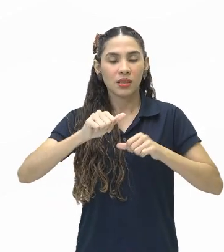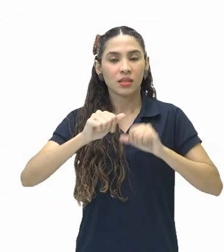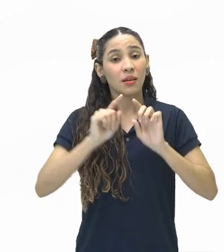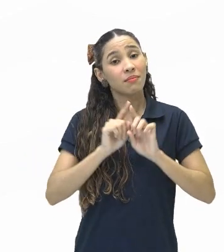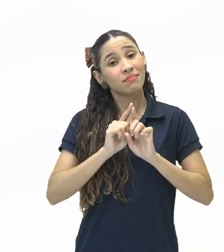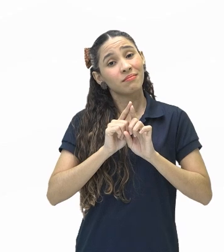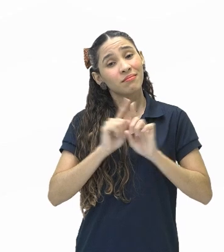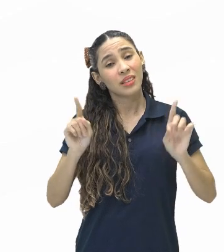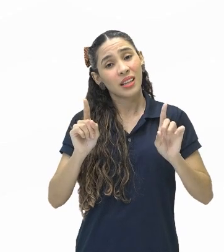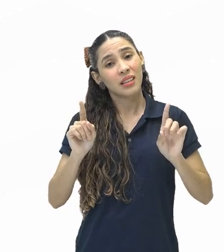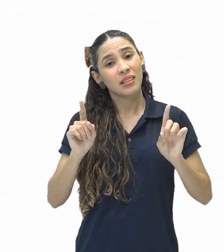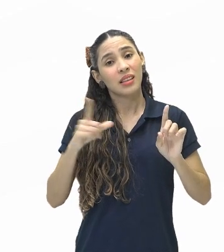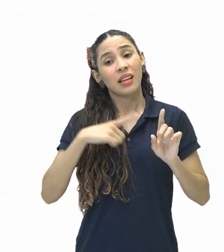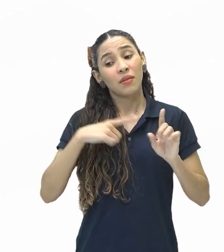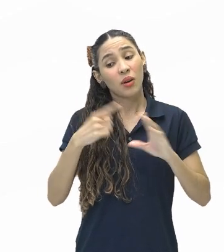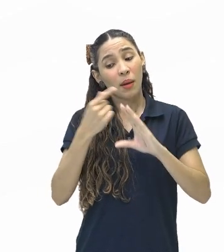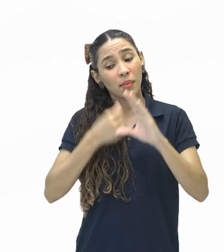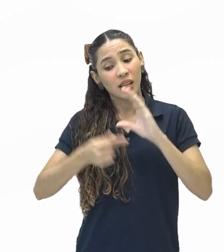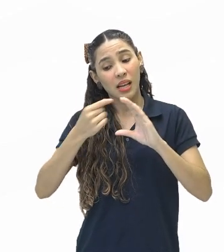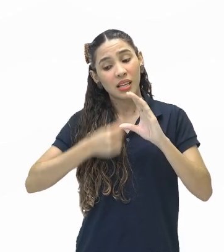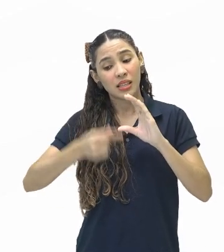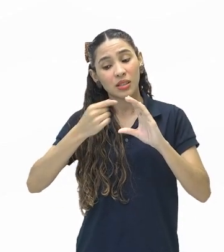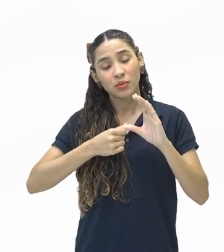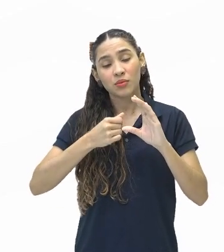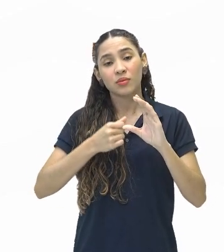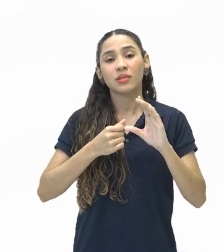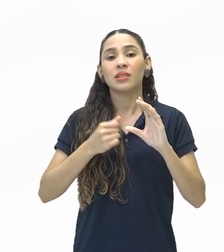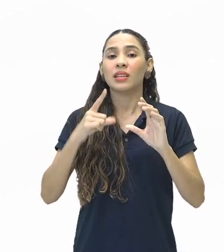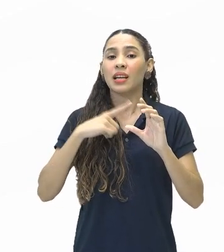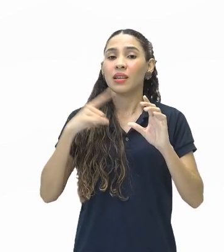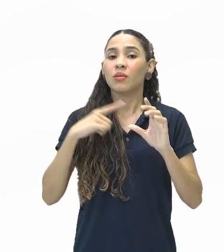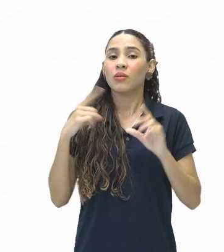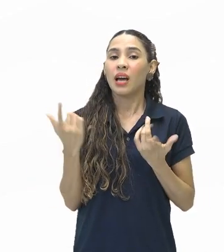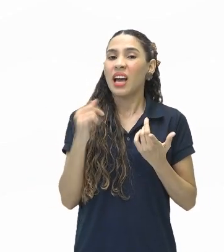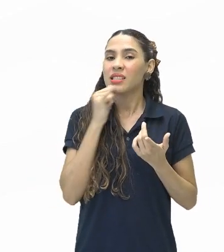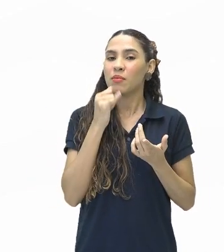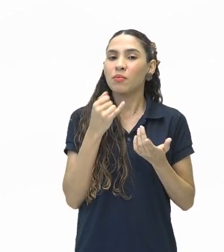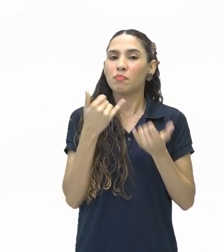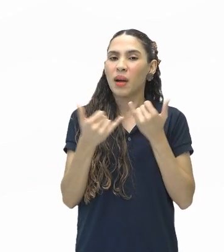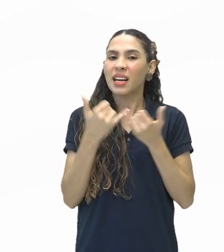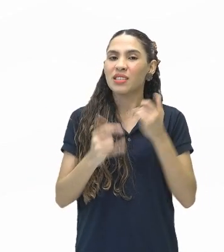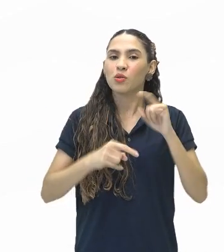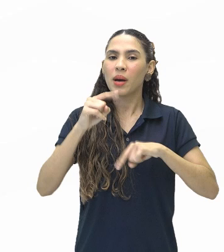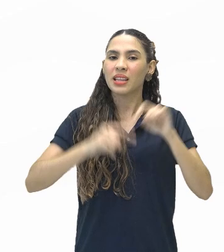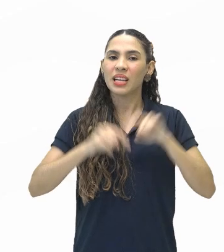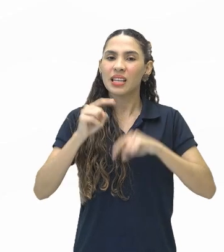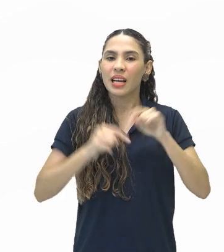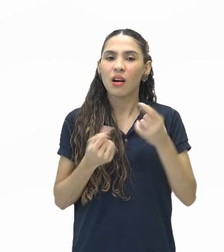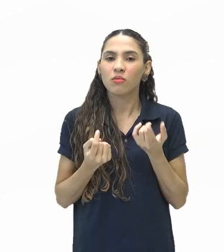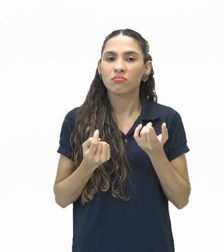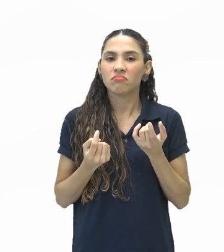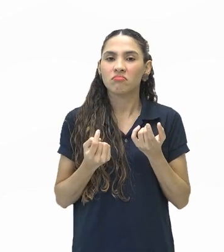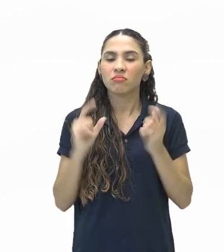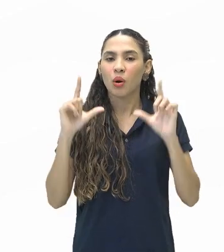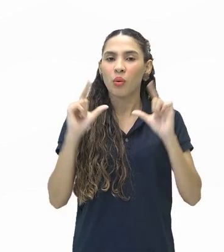na verdade, com o capitalismo, ele foi se reduzindo a uma mercadoria, como qualquer outra